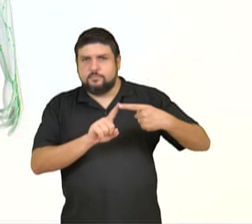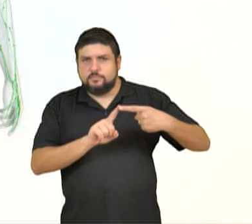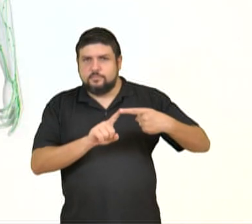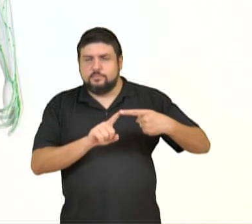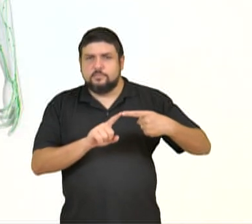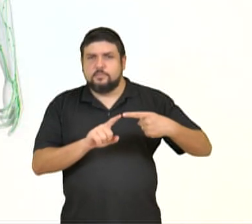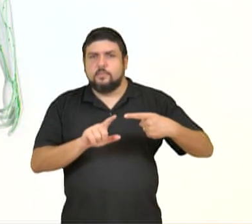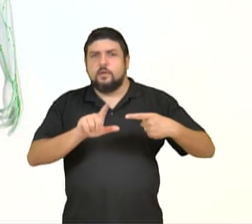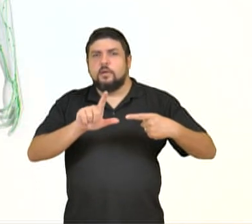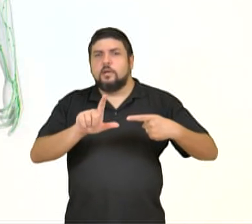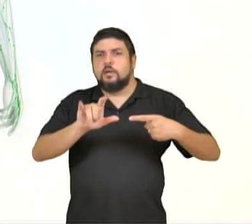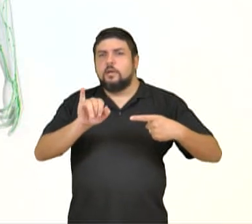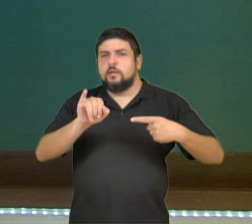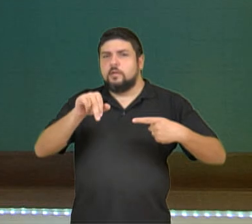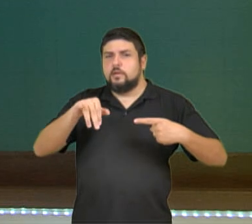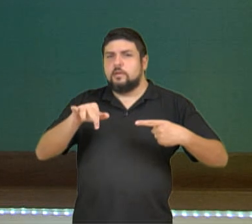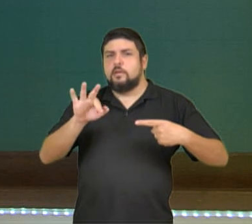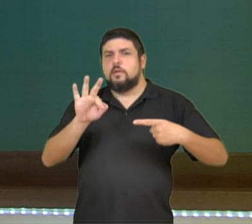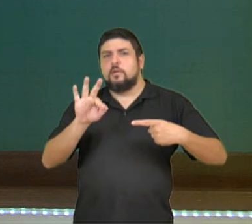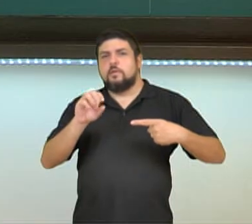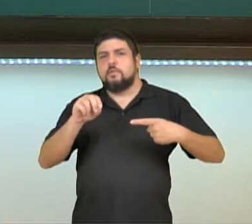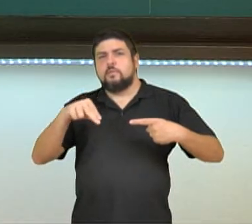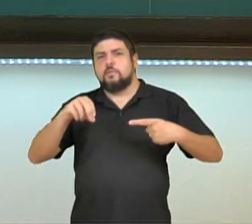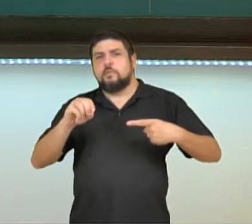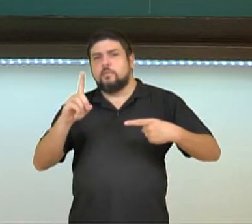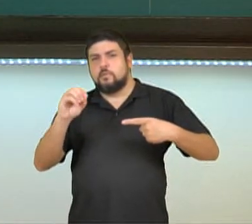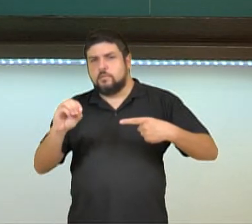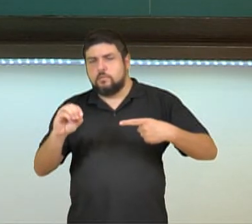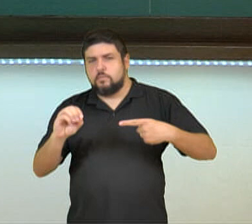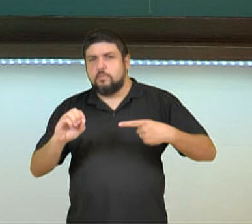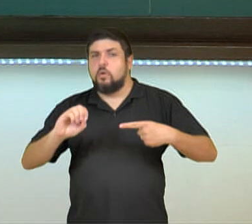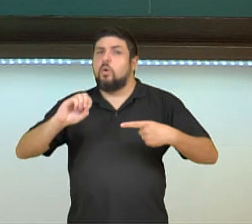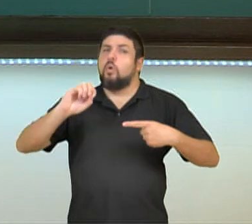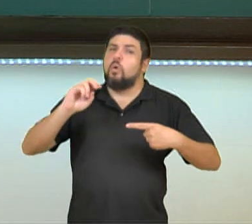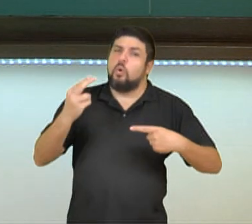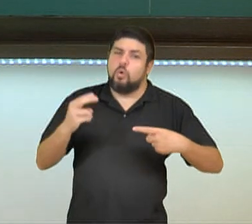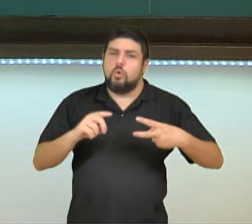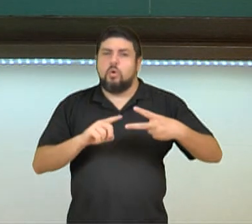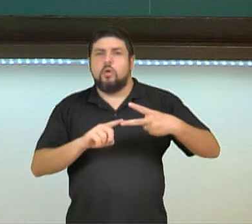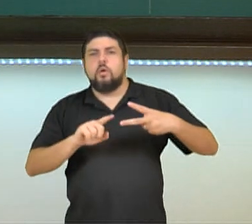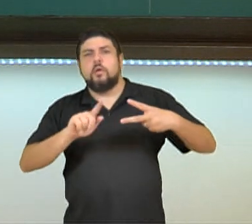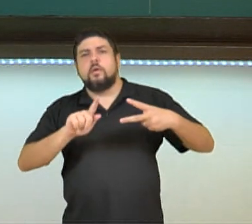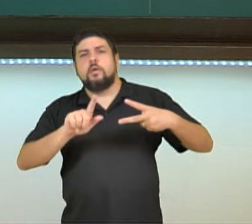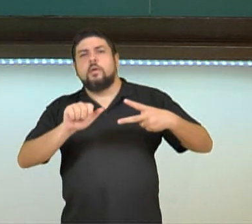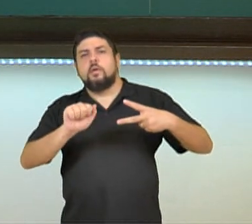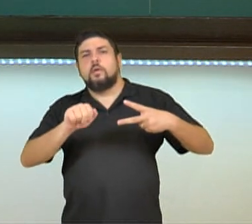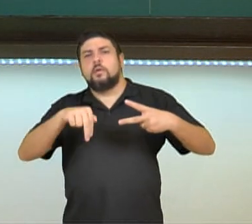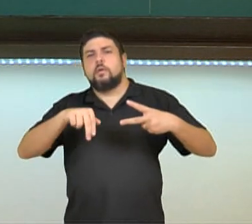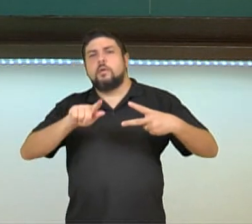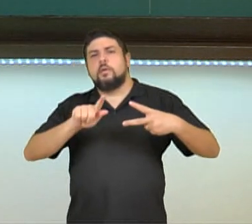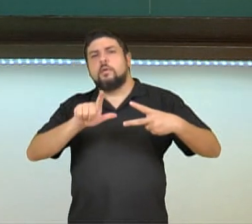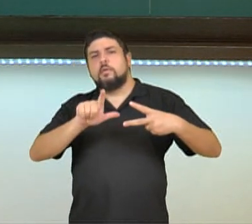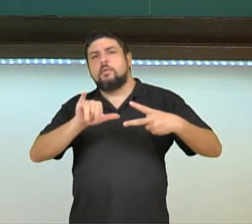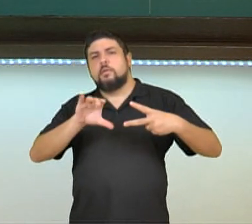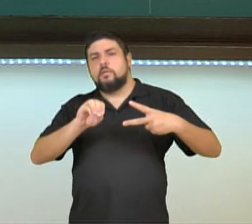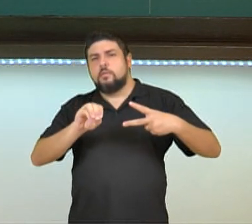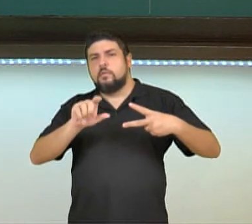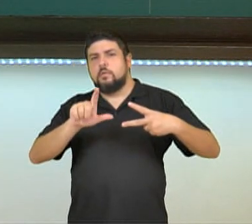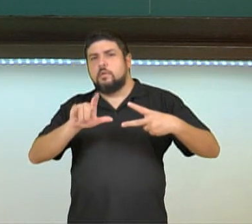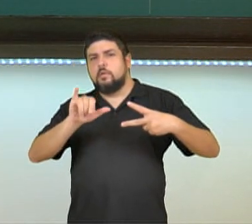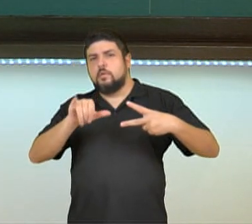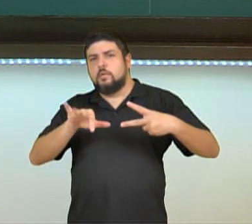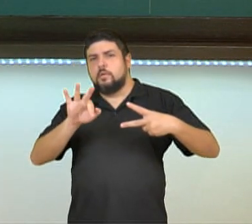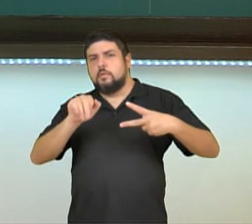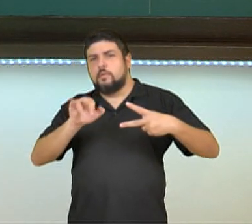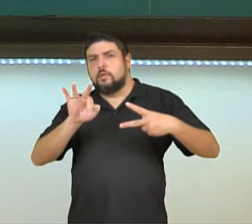chamar de linfonodo ou ainda podemos chamar de gânglio linfático. É a mesma coisa, tá? Alguns livros